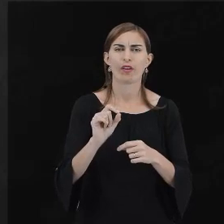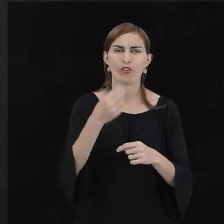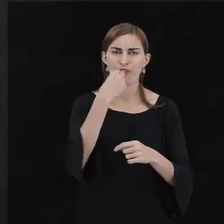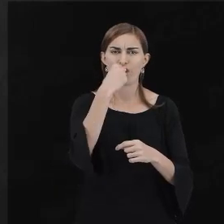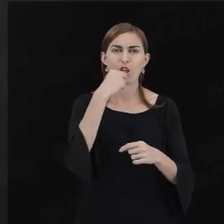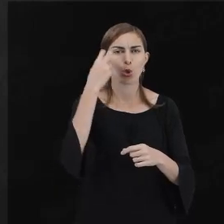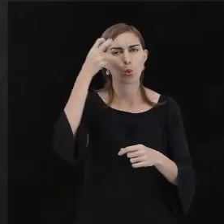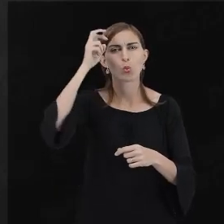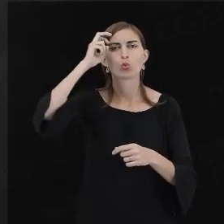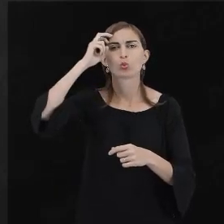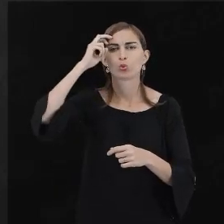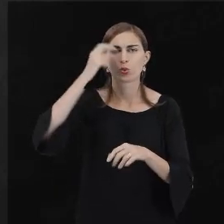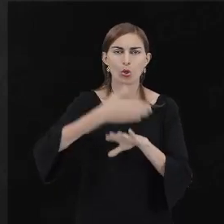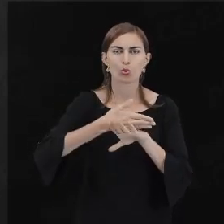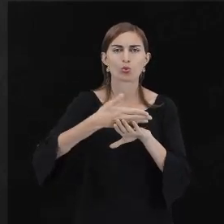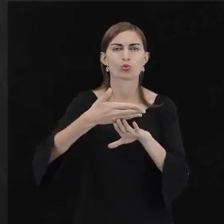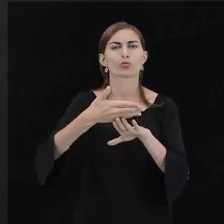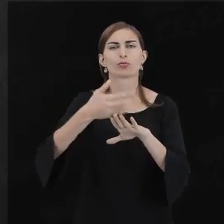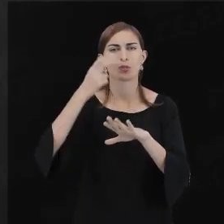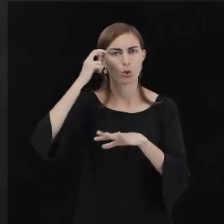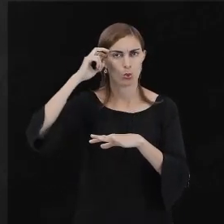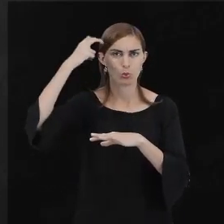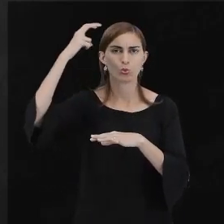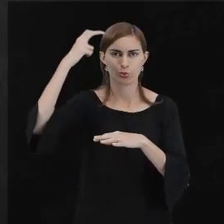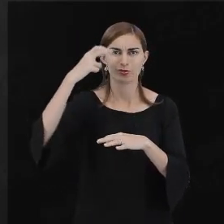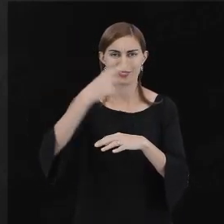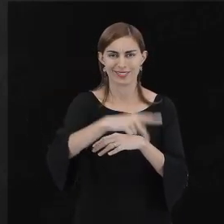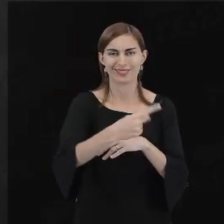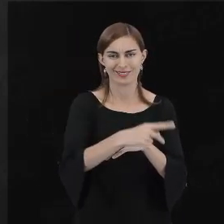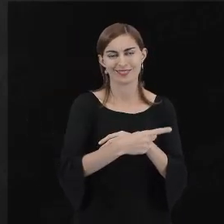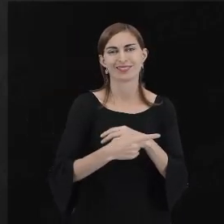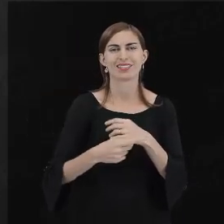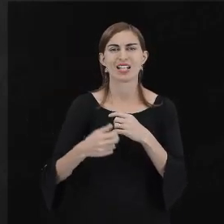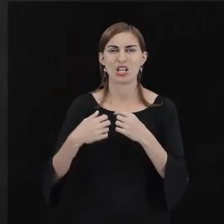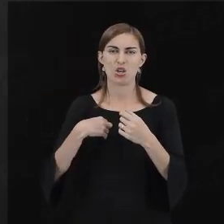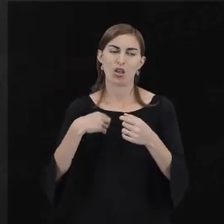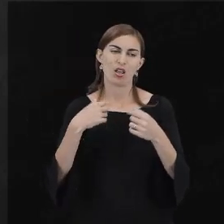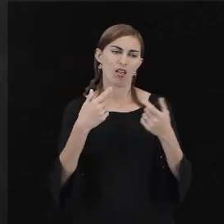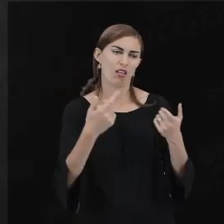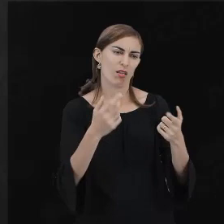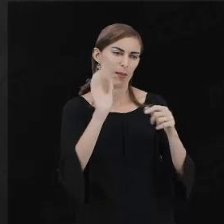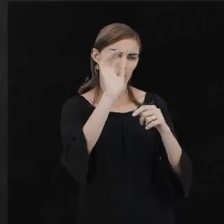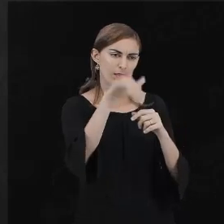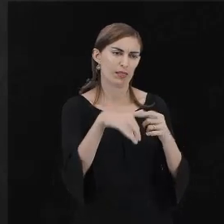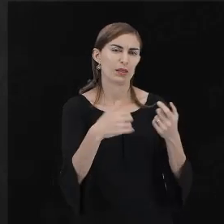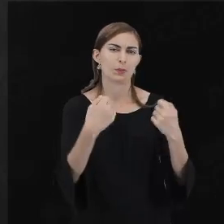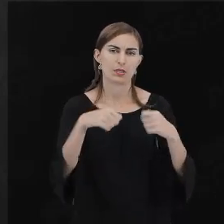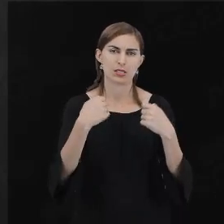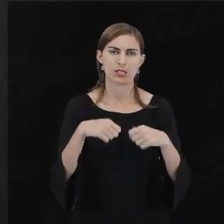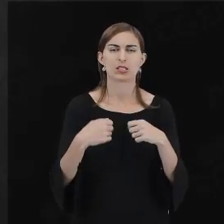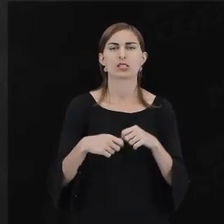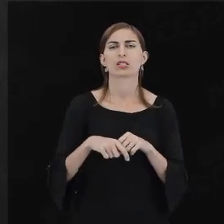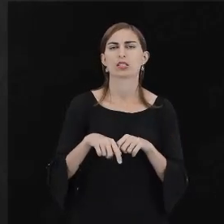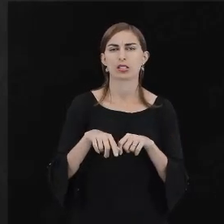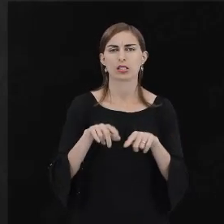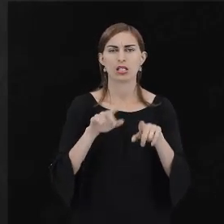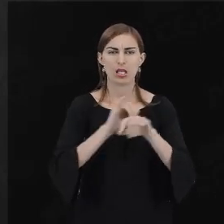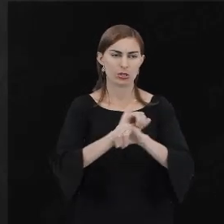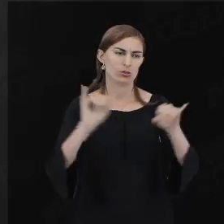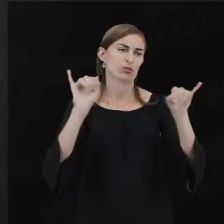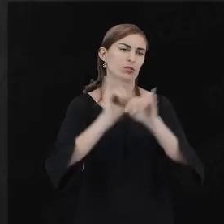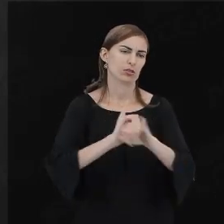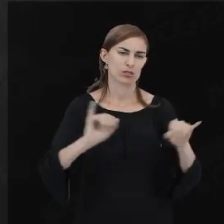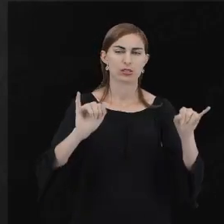disseminada foi a ideia da defasagem cultural, né? Se acreditava que a cultura erudita era a única válida, era a